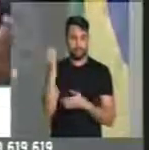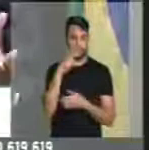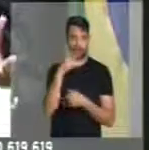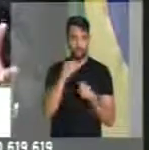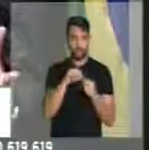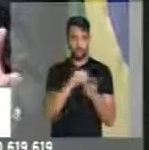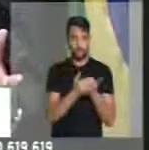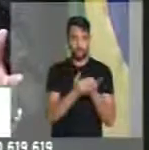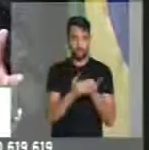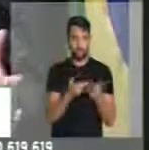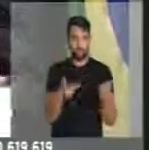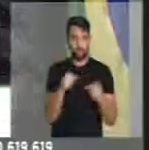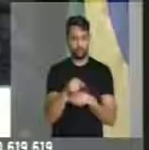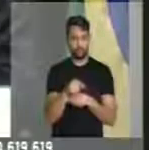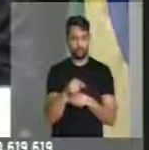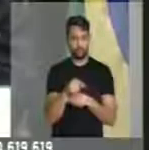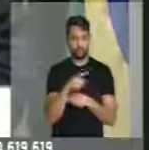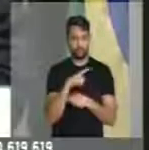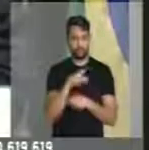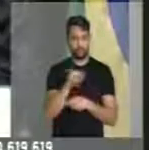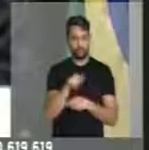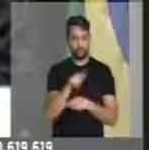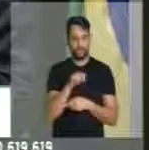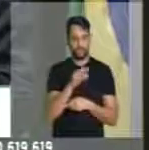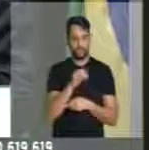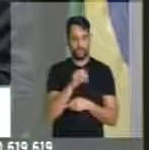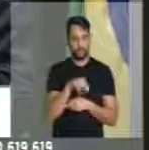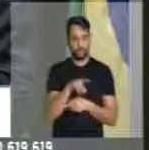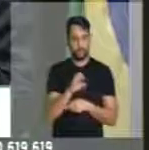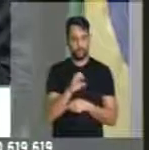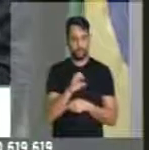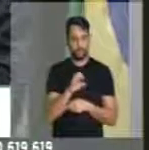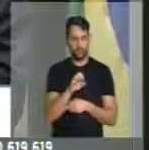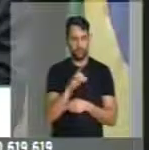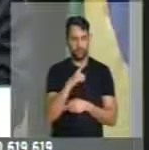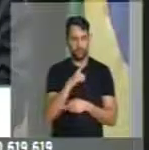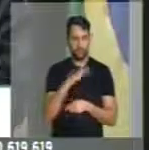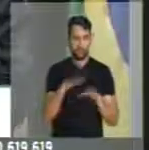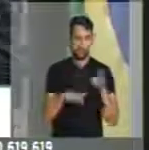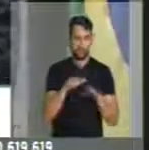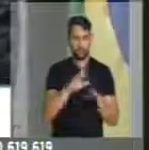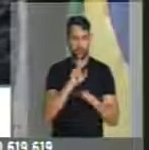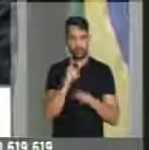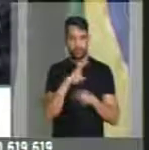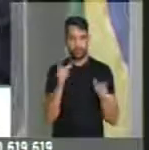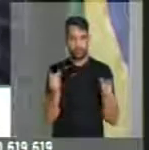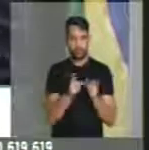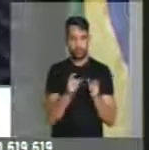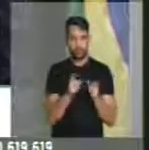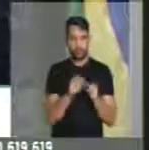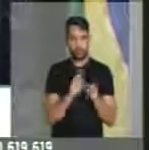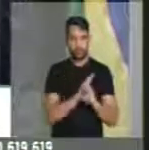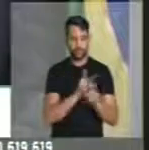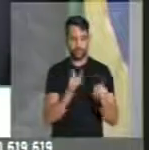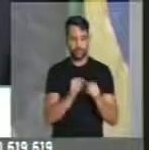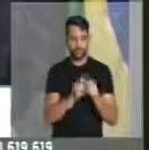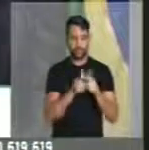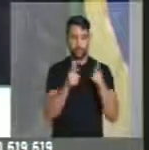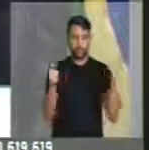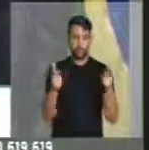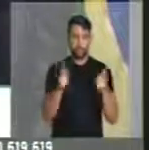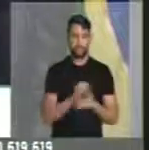sido acesa por Geraldo Alckmin, ao invés de diminuí-la, pelo contrário,